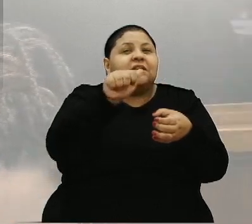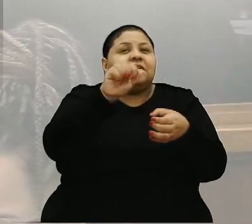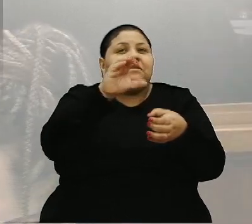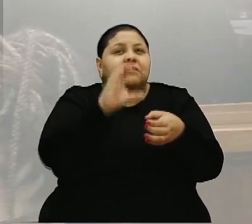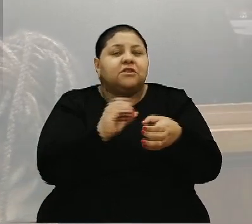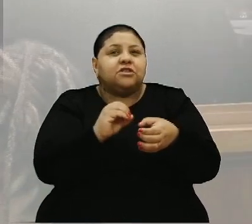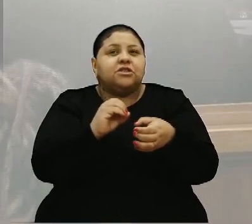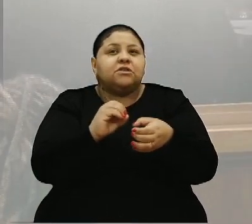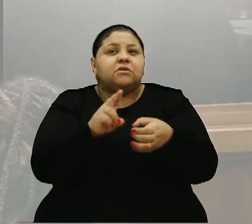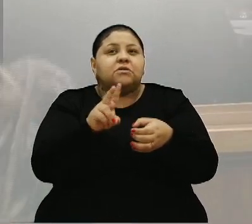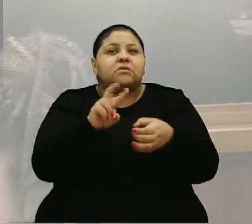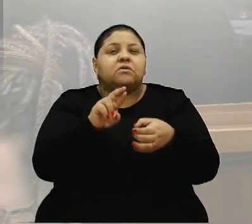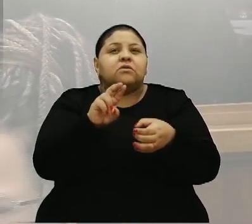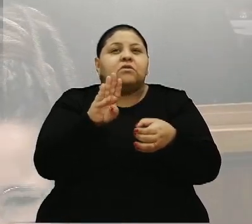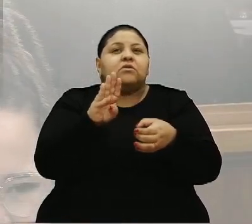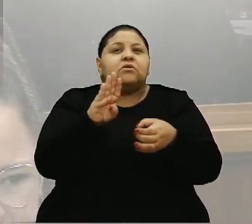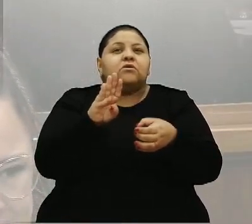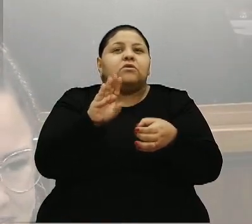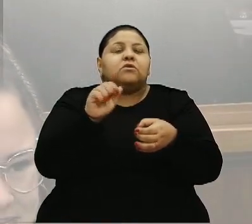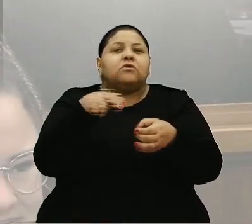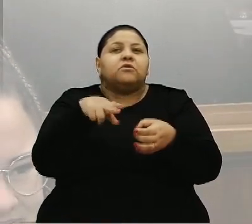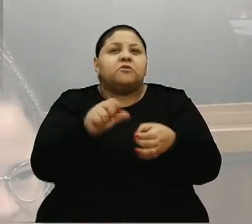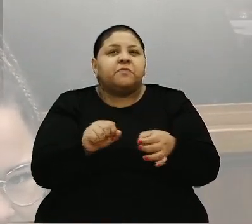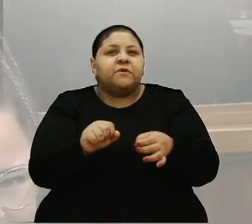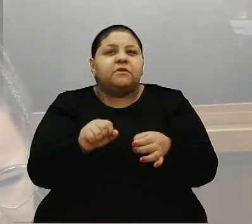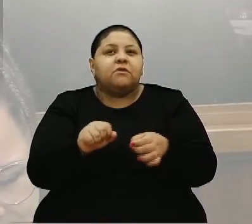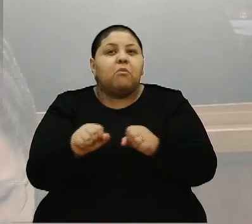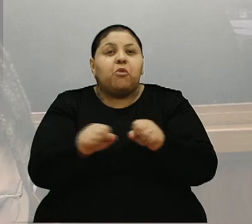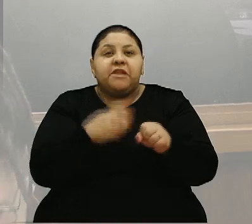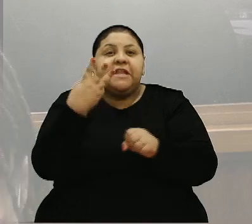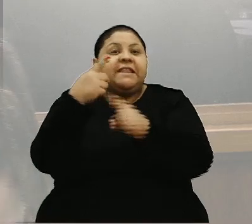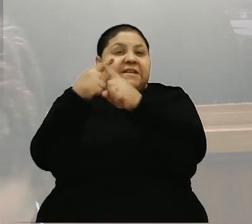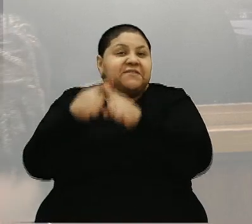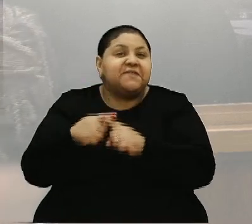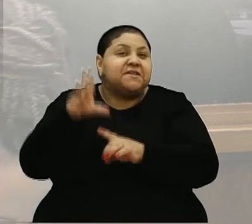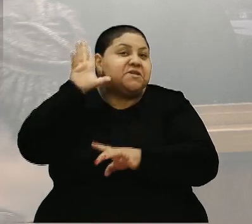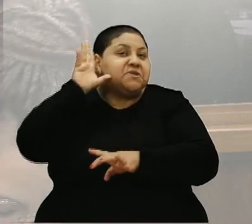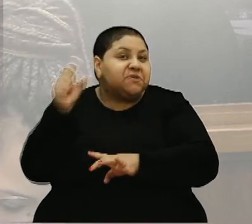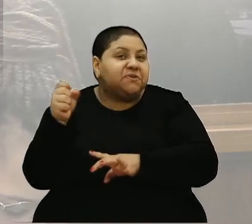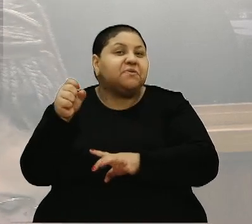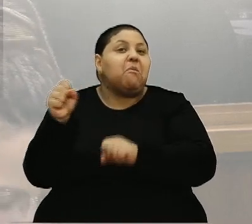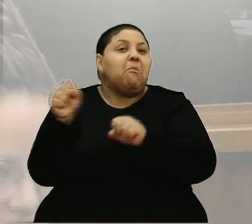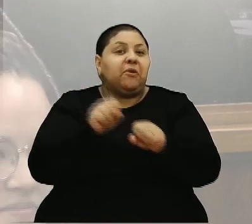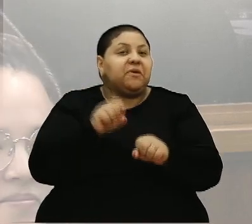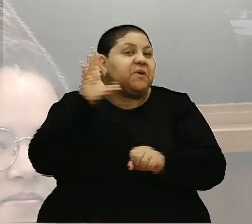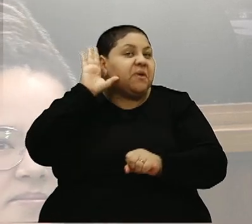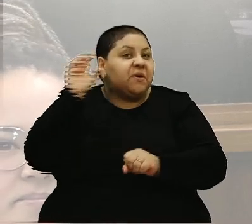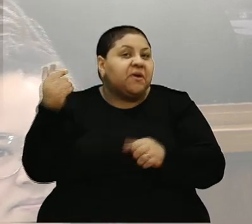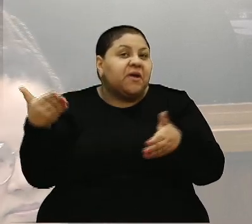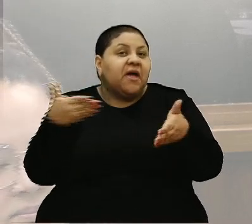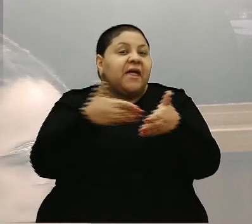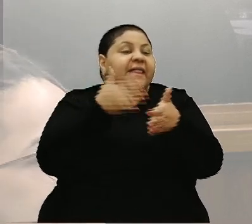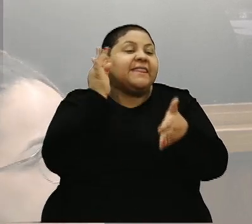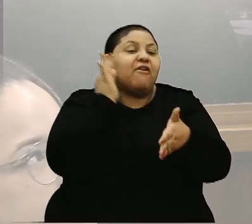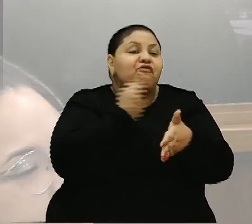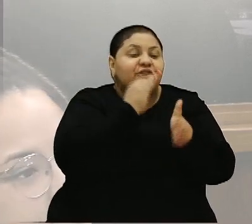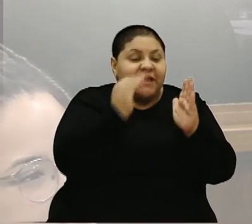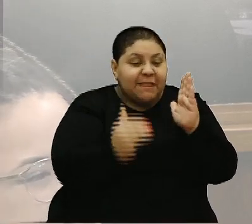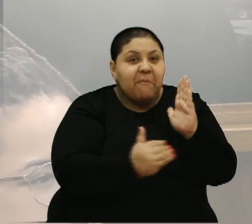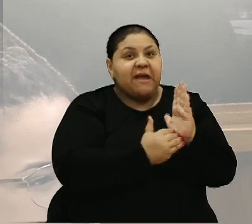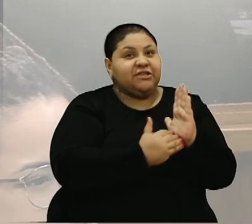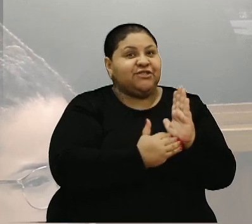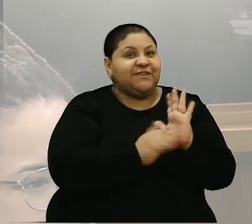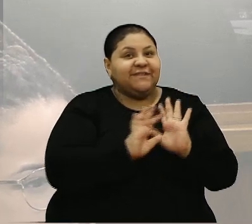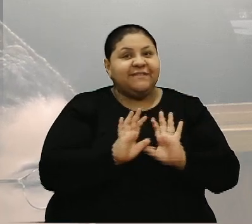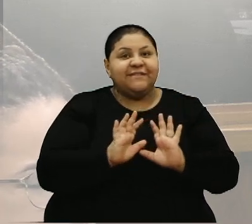Faroeste Caboclo. 3 vezes dava para ter escutado Faroeste Caboclo. Dava para ter ido até a Forqueta Baixa, vereadora